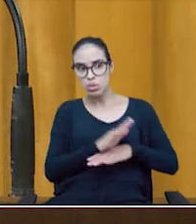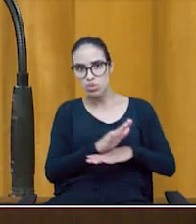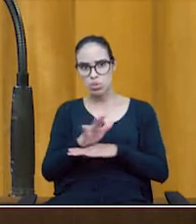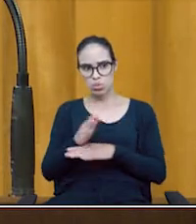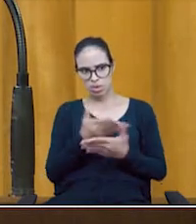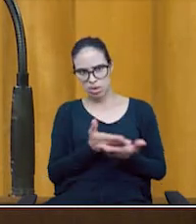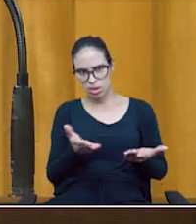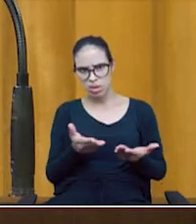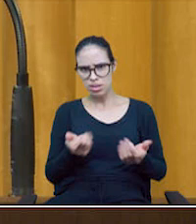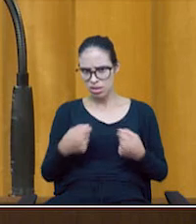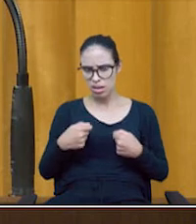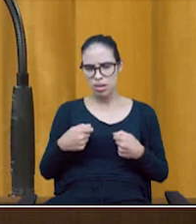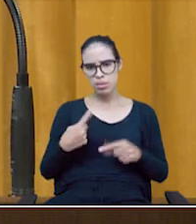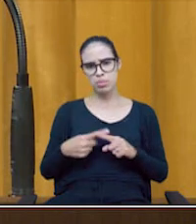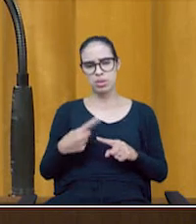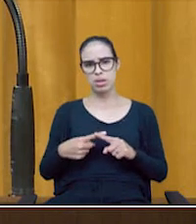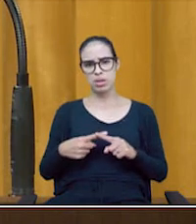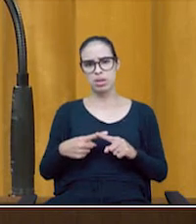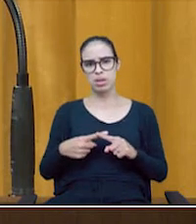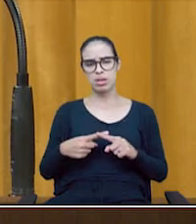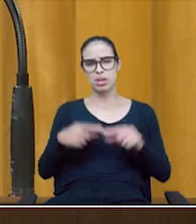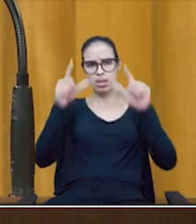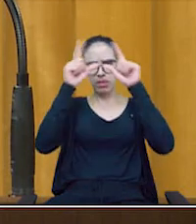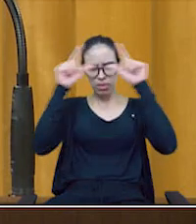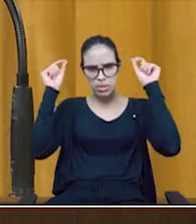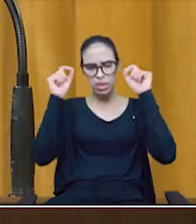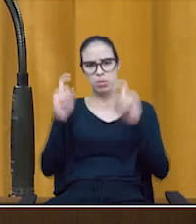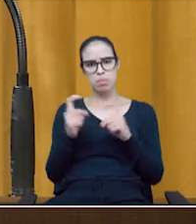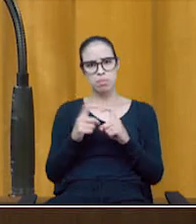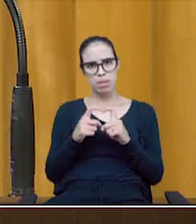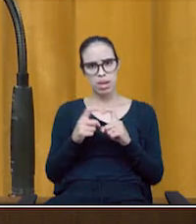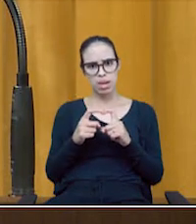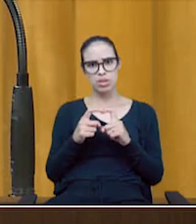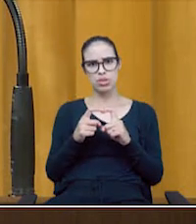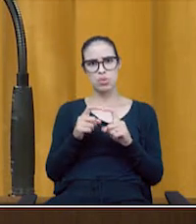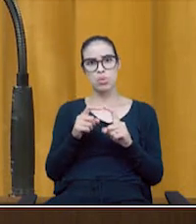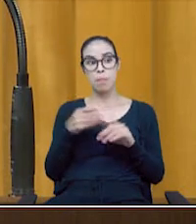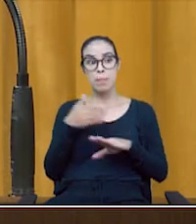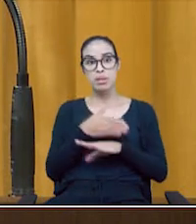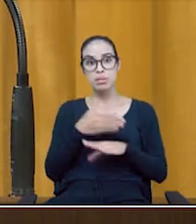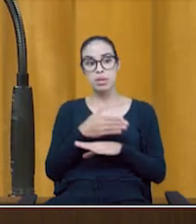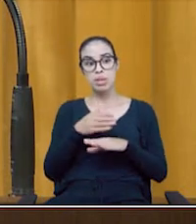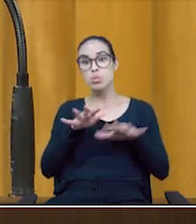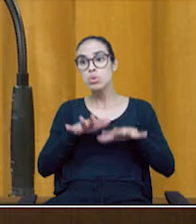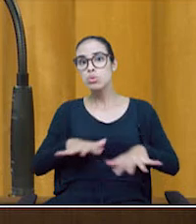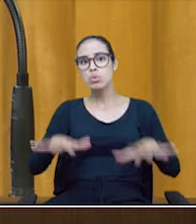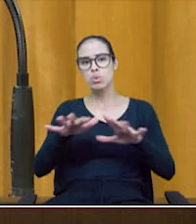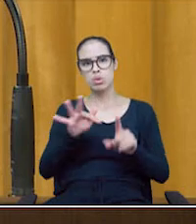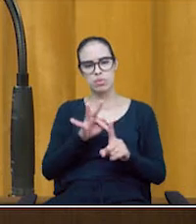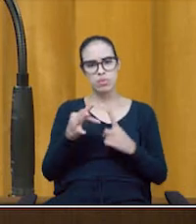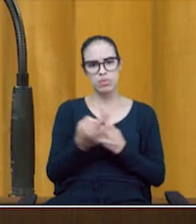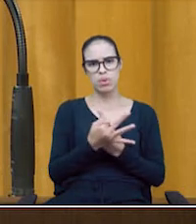nós conseguiremos ter enfermeiros, médicos, em todas as varas, em todas as localidades, ou mesmo que sejam polos? Será